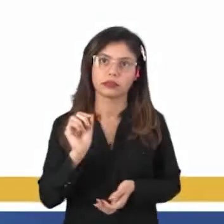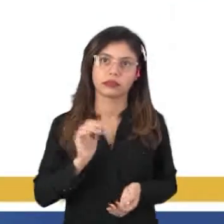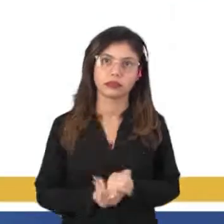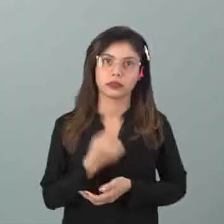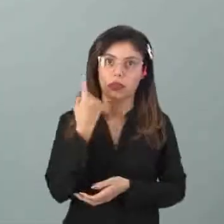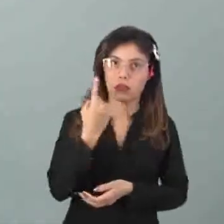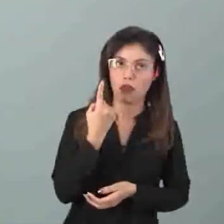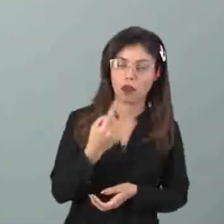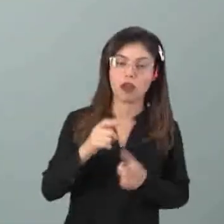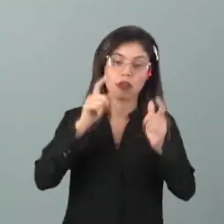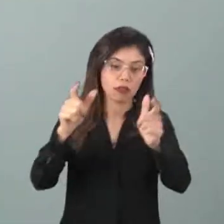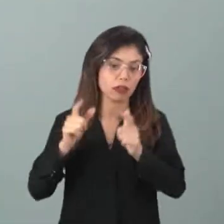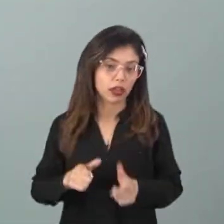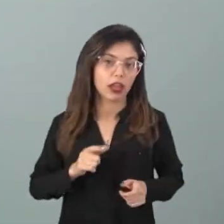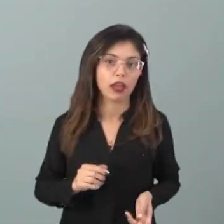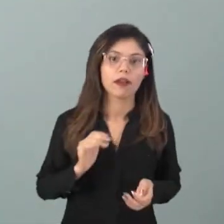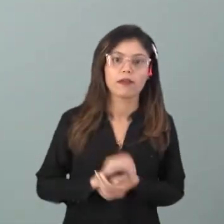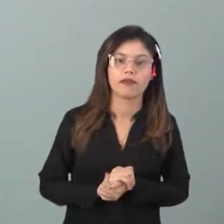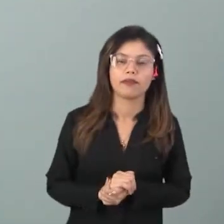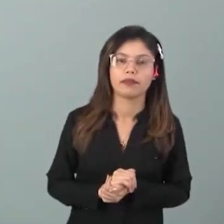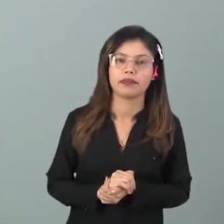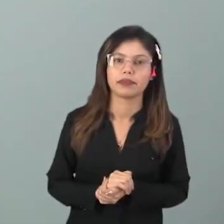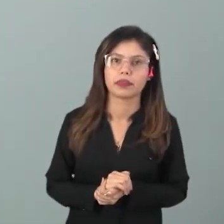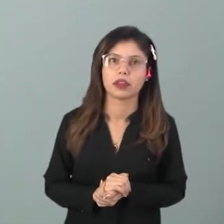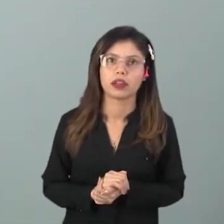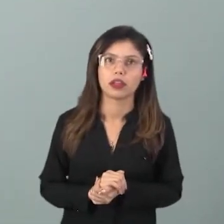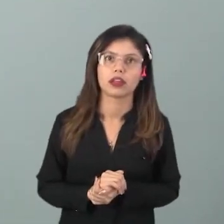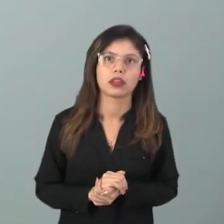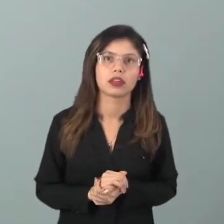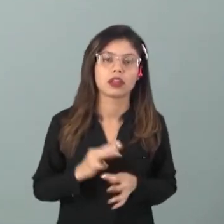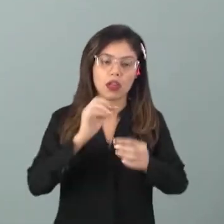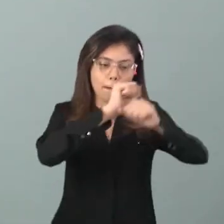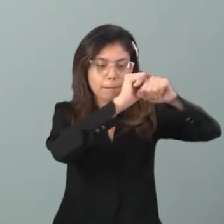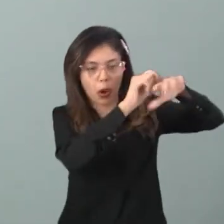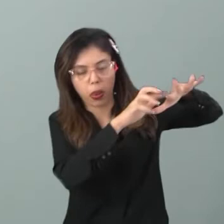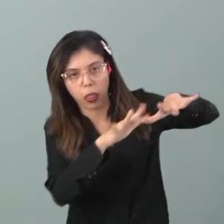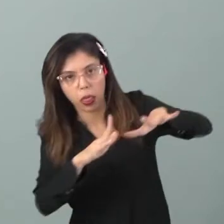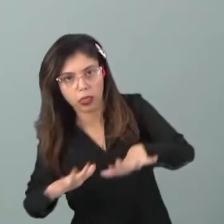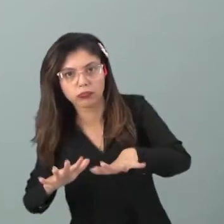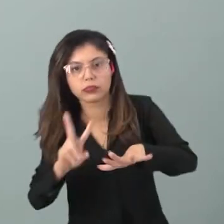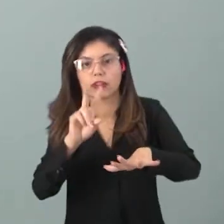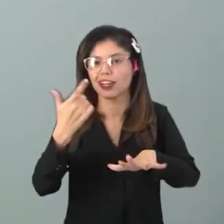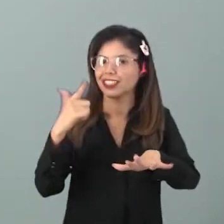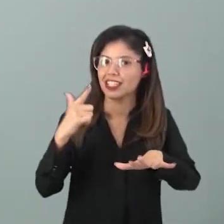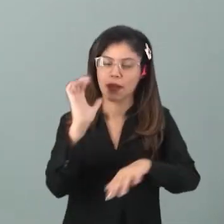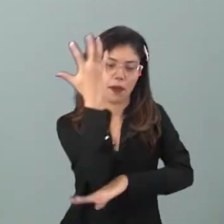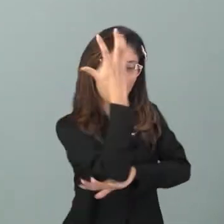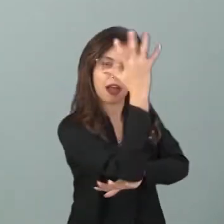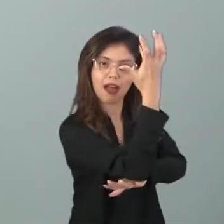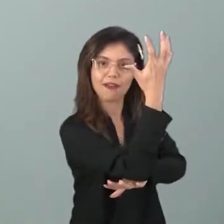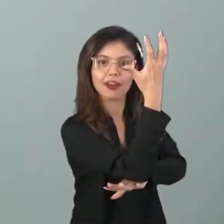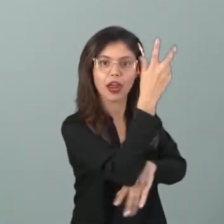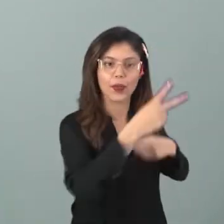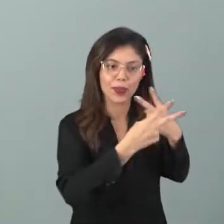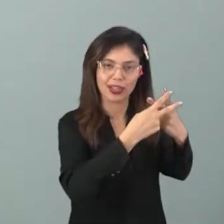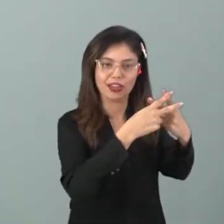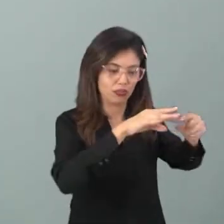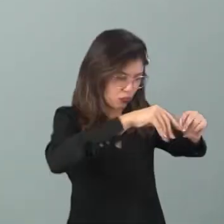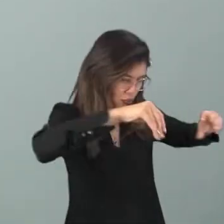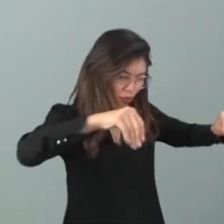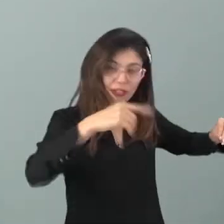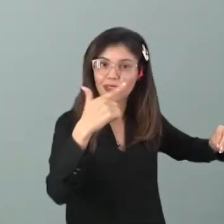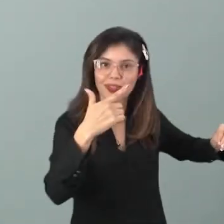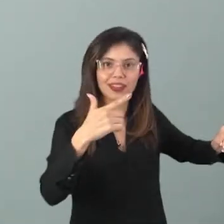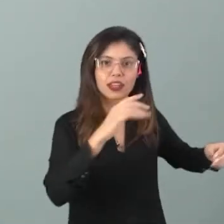uma determinada área fique mais sujeitas a deslizamento de terra, né, porque ela não vai ter mais a cobertura vegetal protegendo o solo.